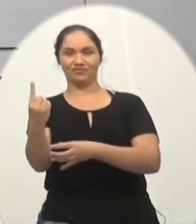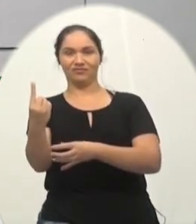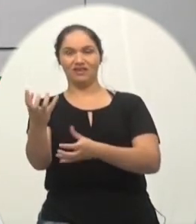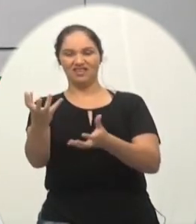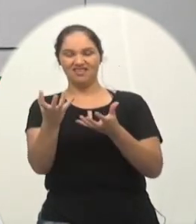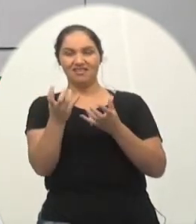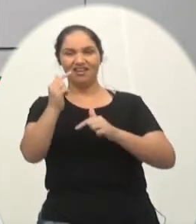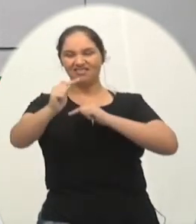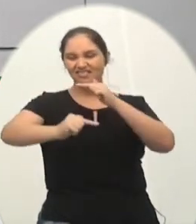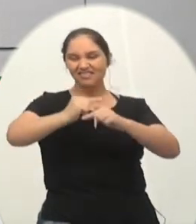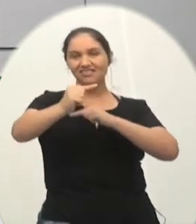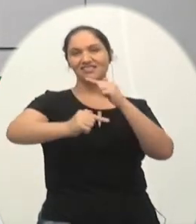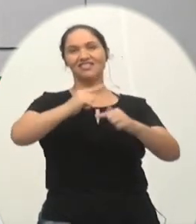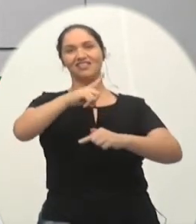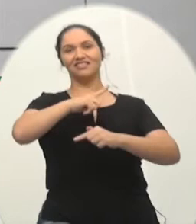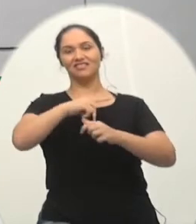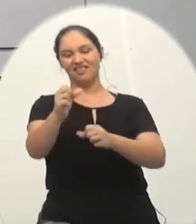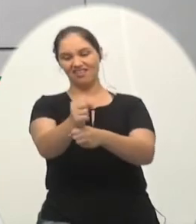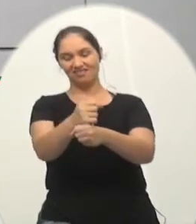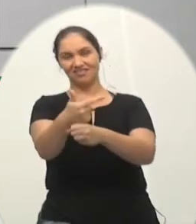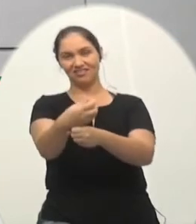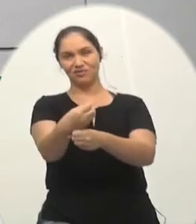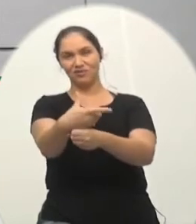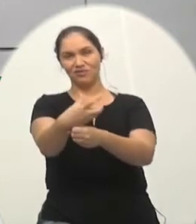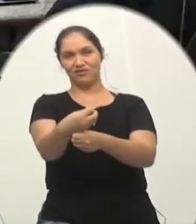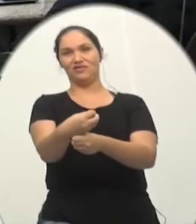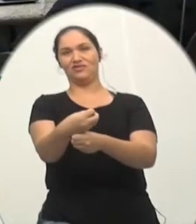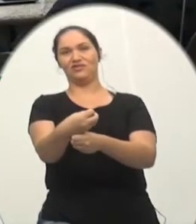em toda a sua mesa. Vereador Tita Belloli, Chapaú.